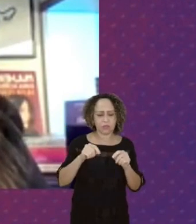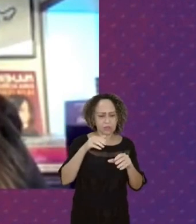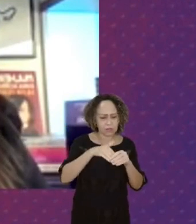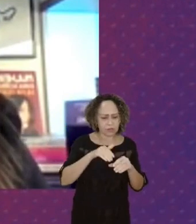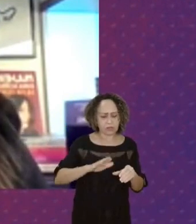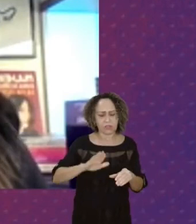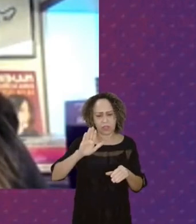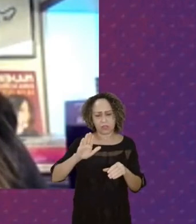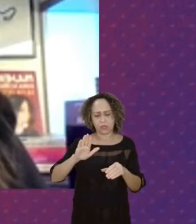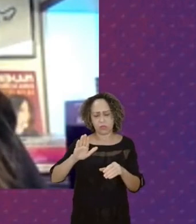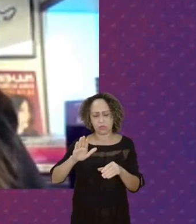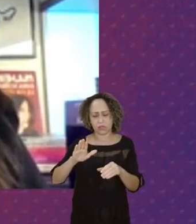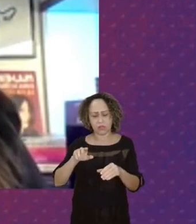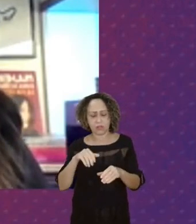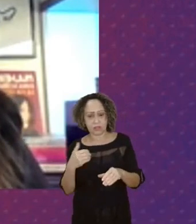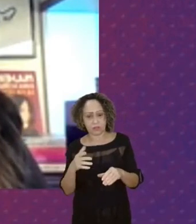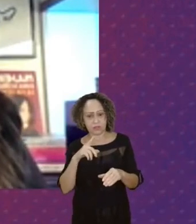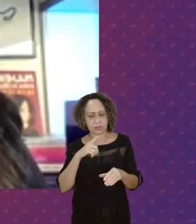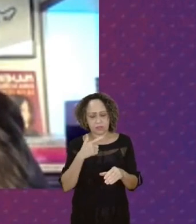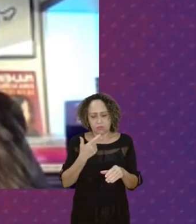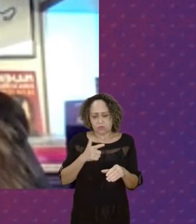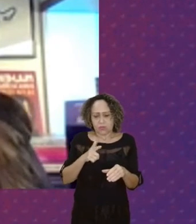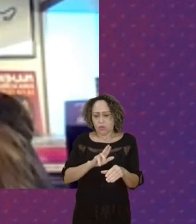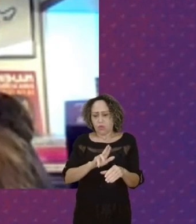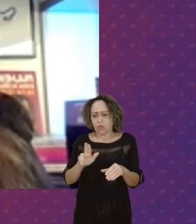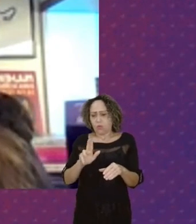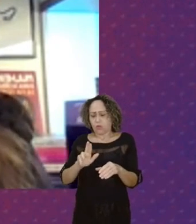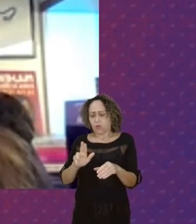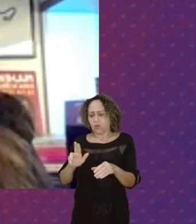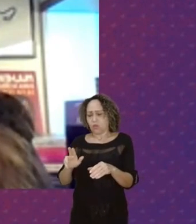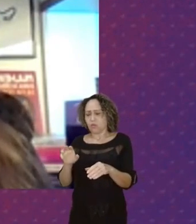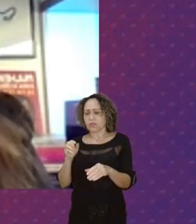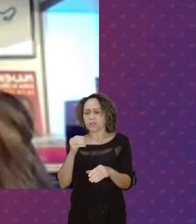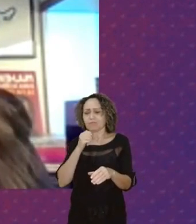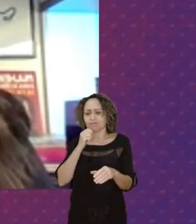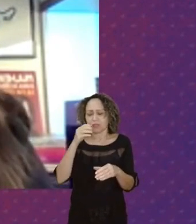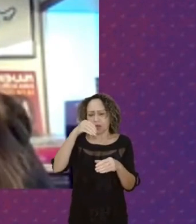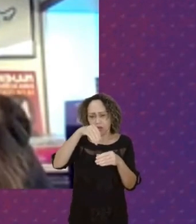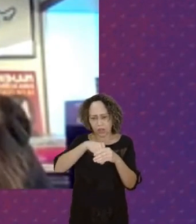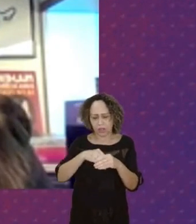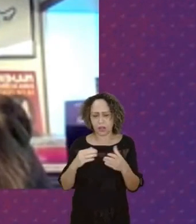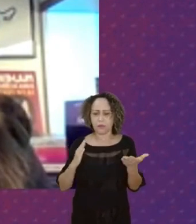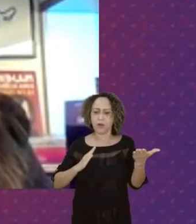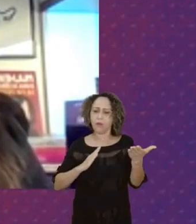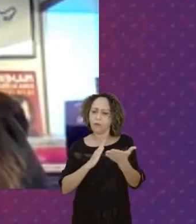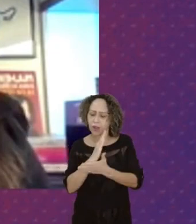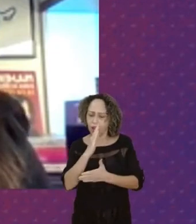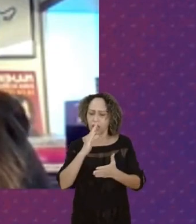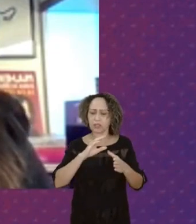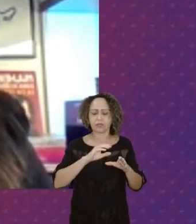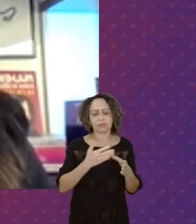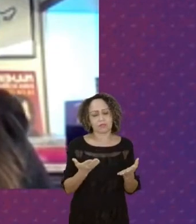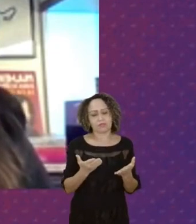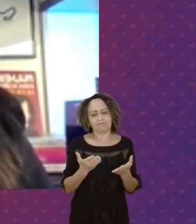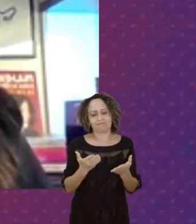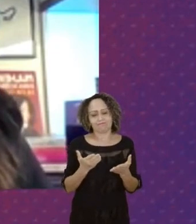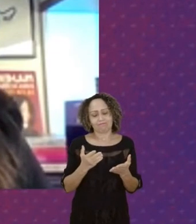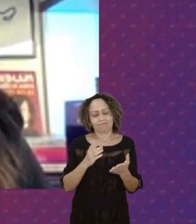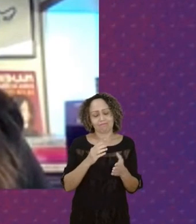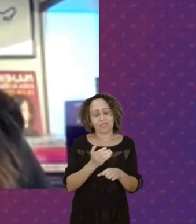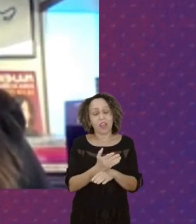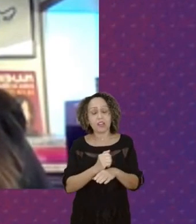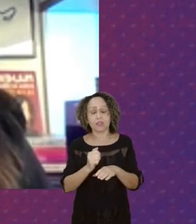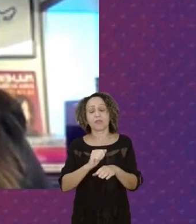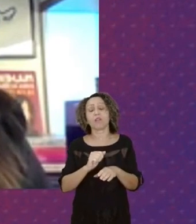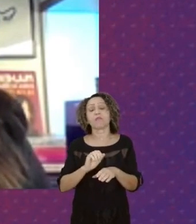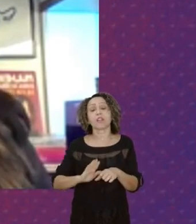por enquanto vocês não têm os seus nomes aprovados em convenção partidária, vocês são chamadas de pré-candidatas. A partir do